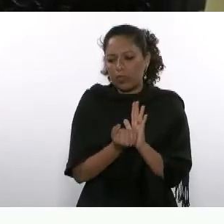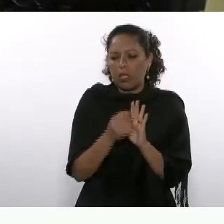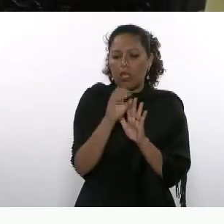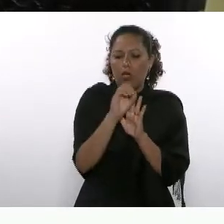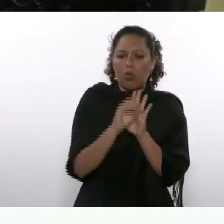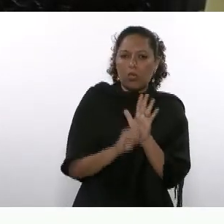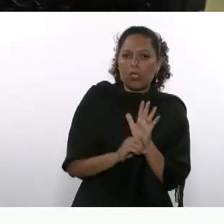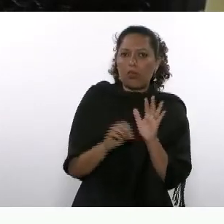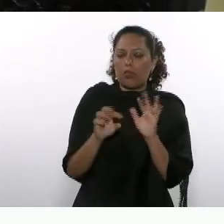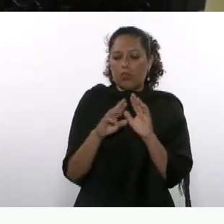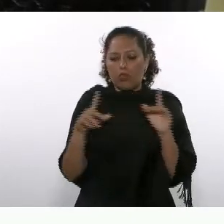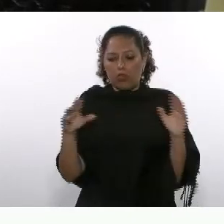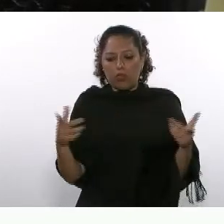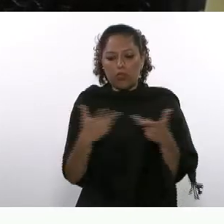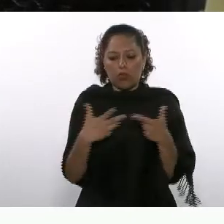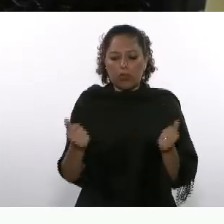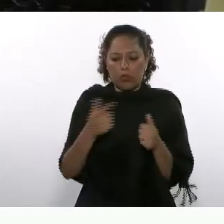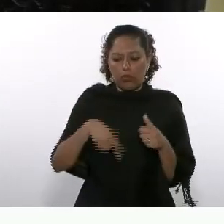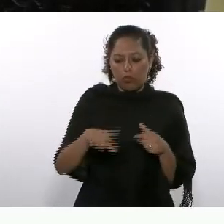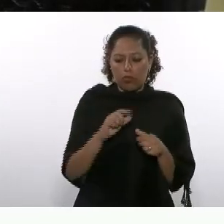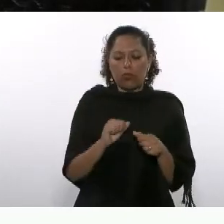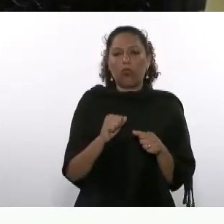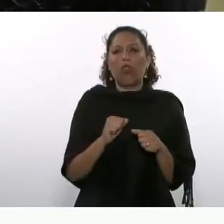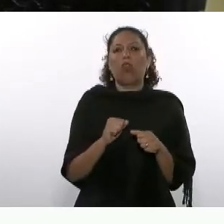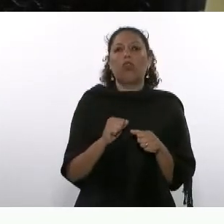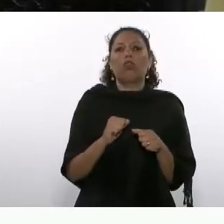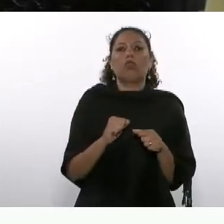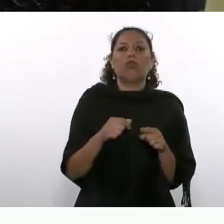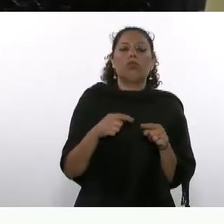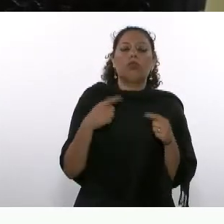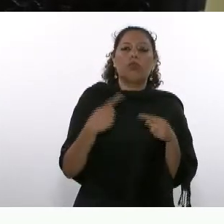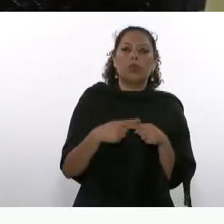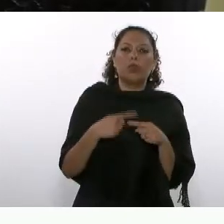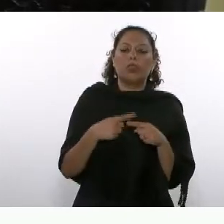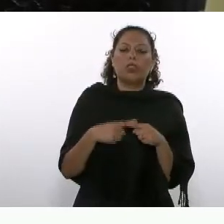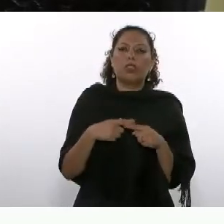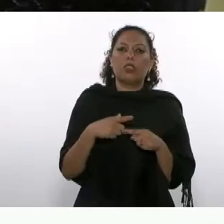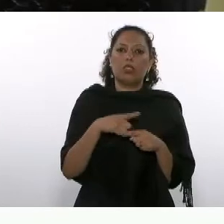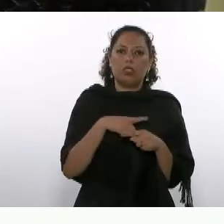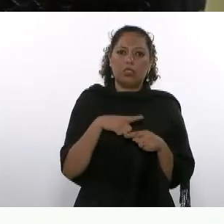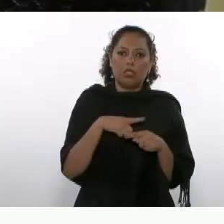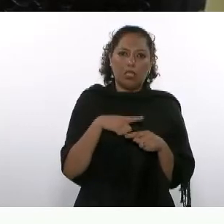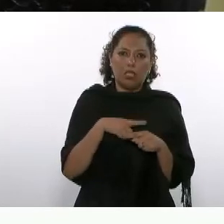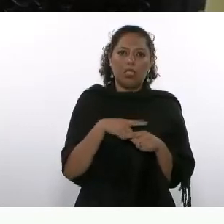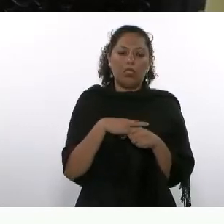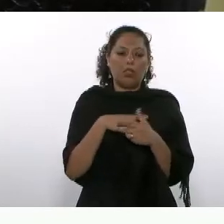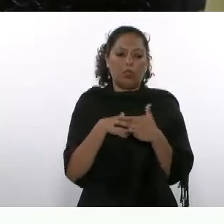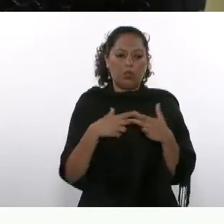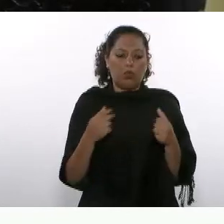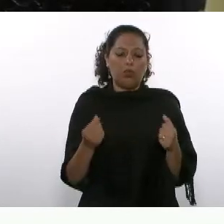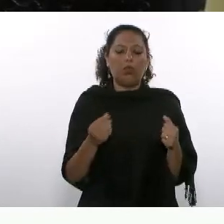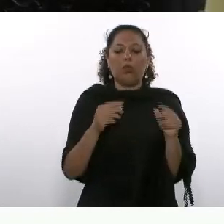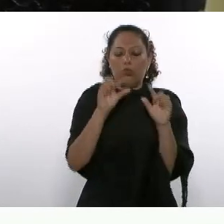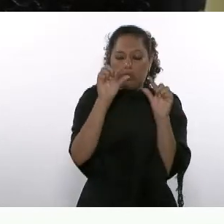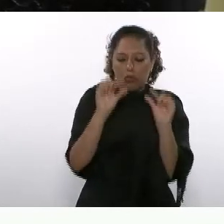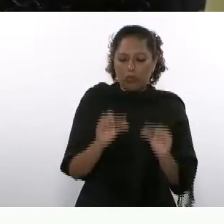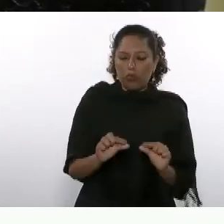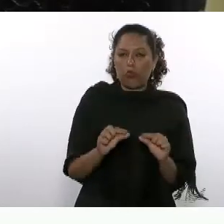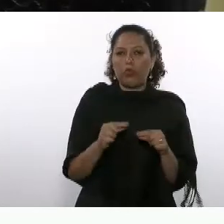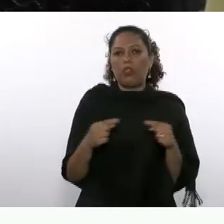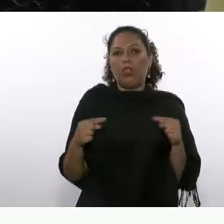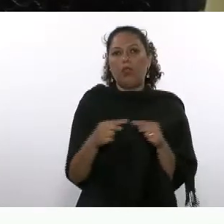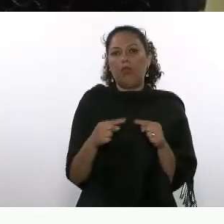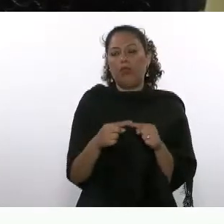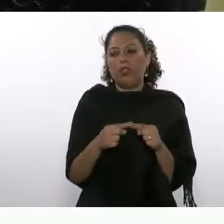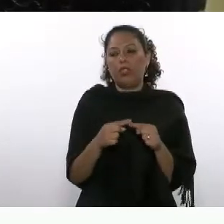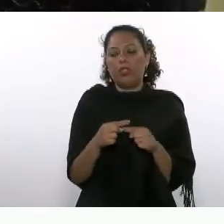precise efetivamente investir tão logo, porque de fato há uma deteriorização ao longo do tempo da